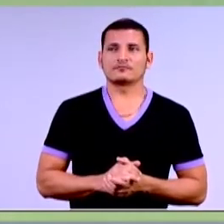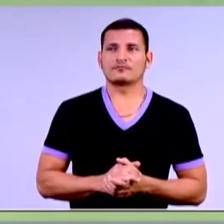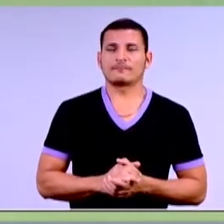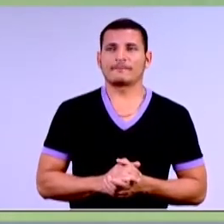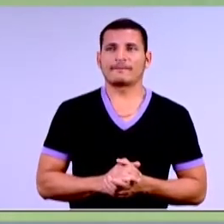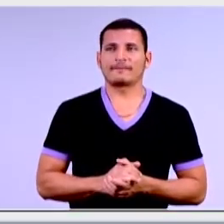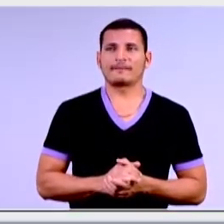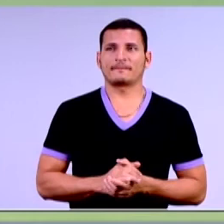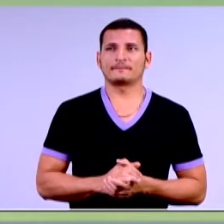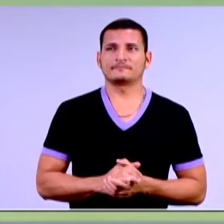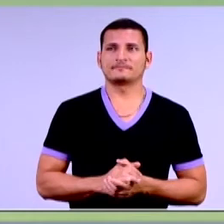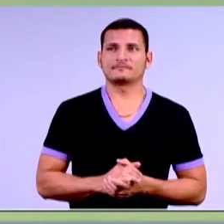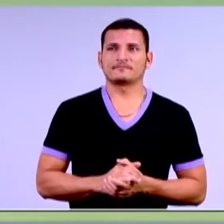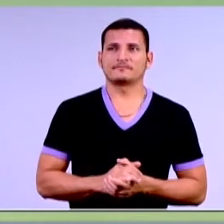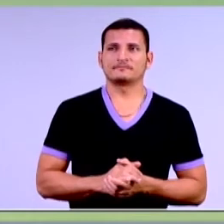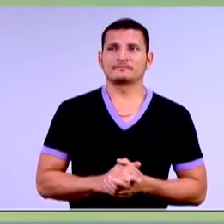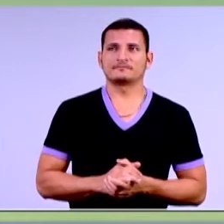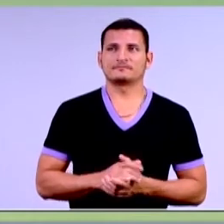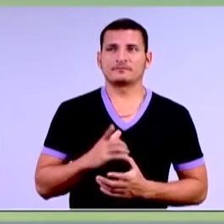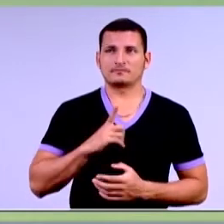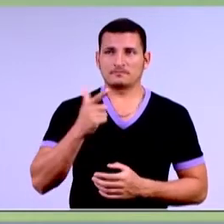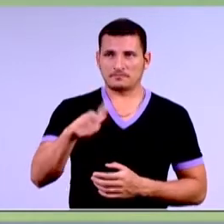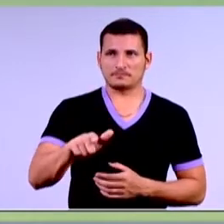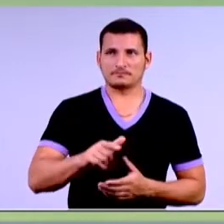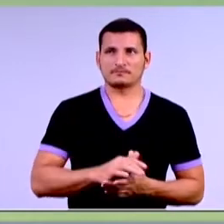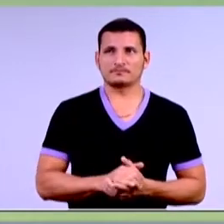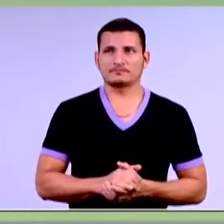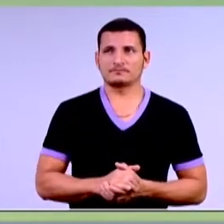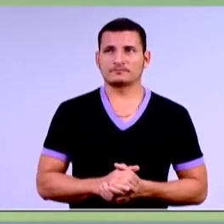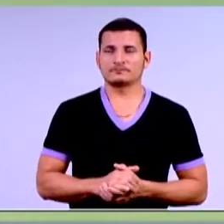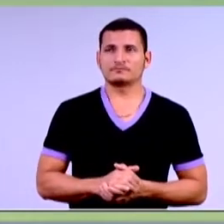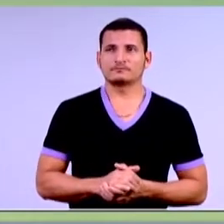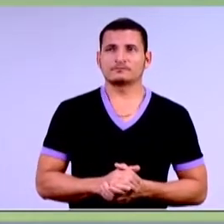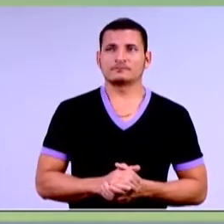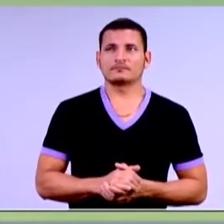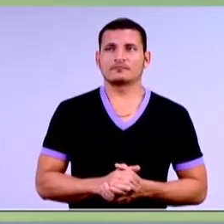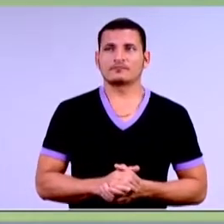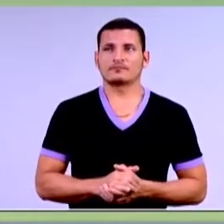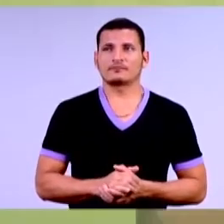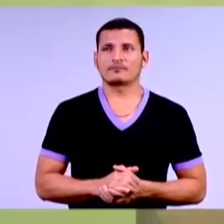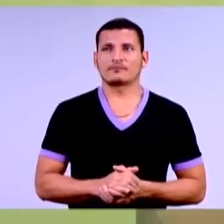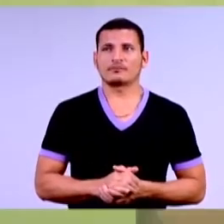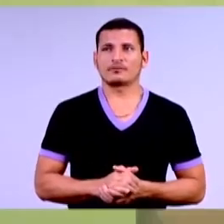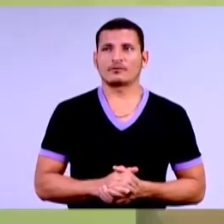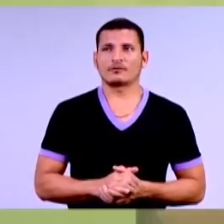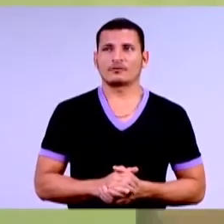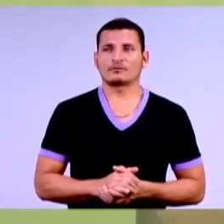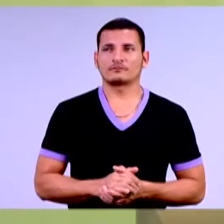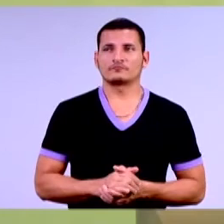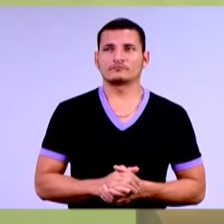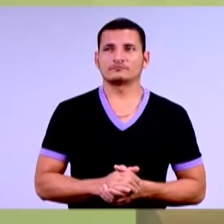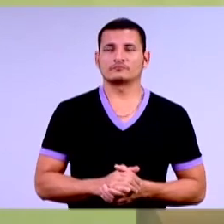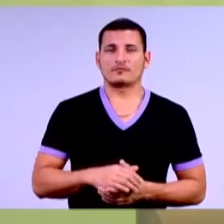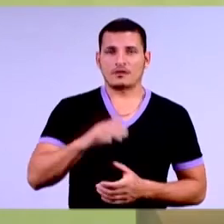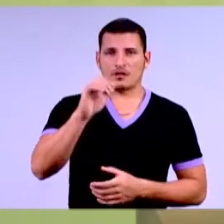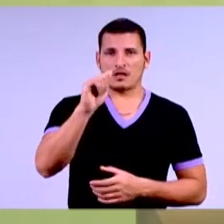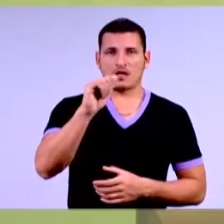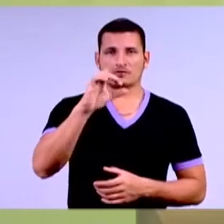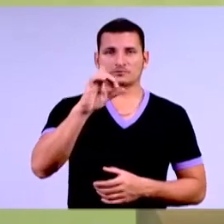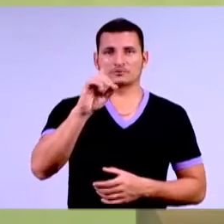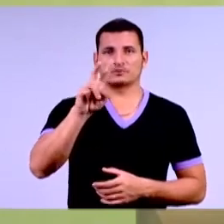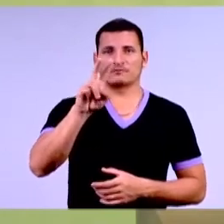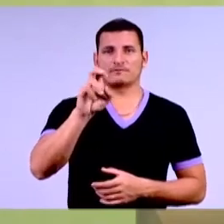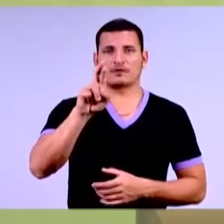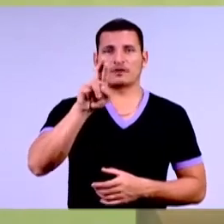próxima semana próximo tem mais o zoom ao que eu estava falando ainda agora ruas adversas de tempo no futuro